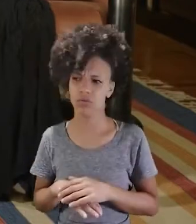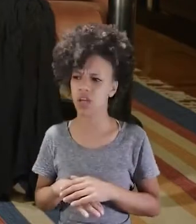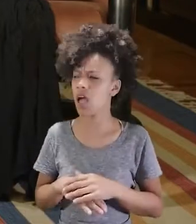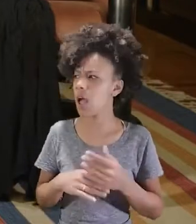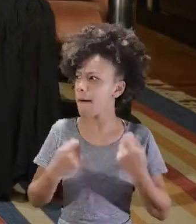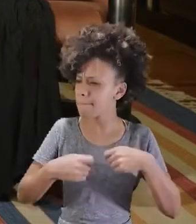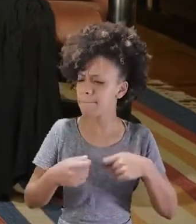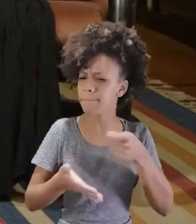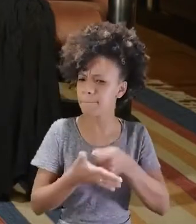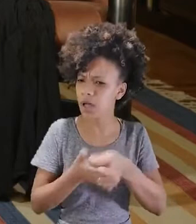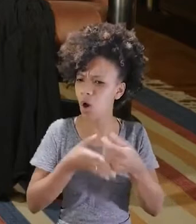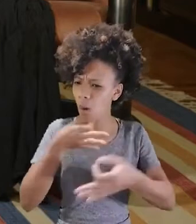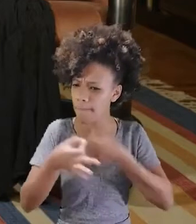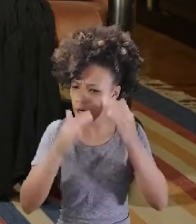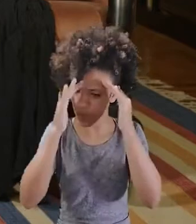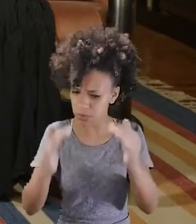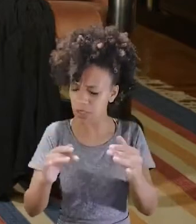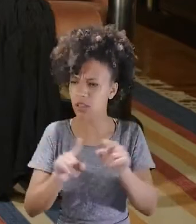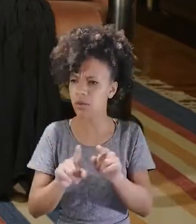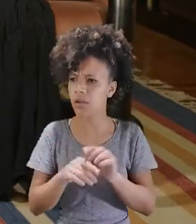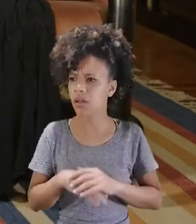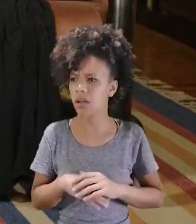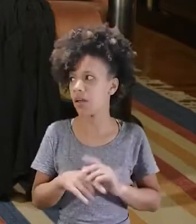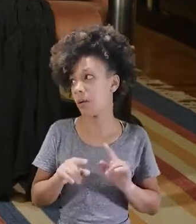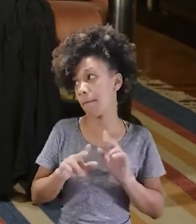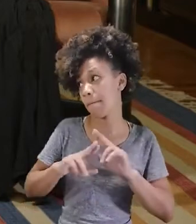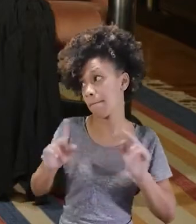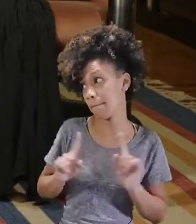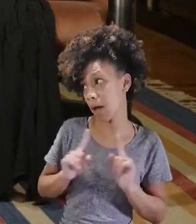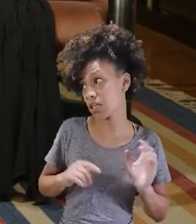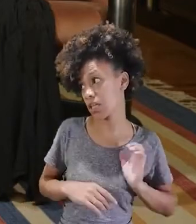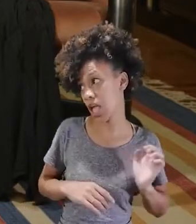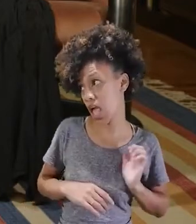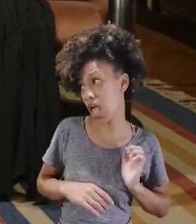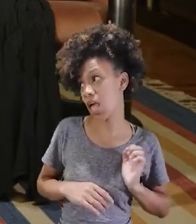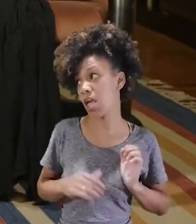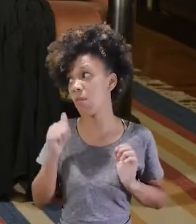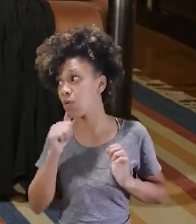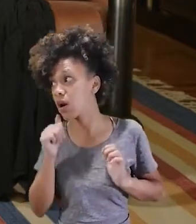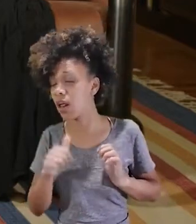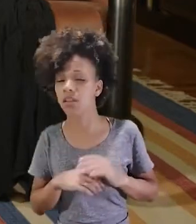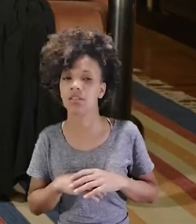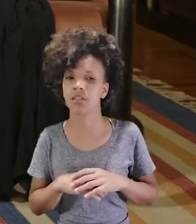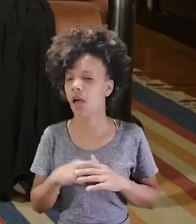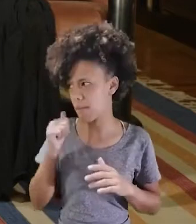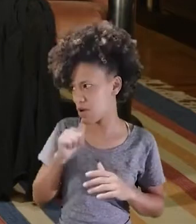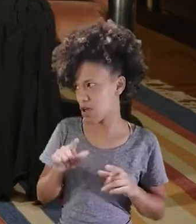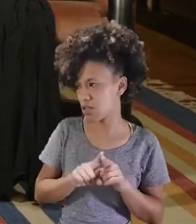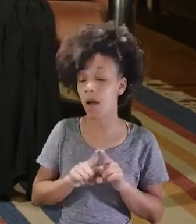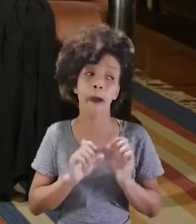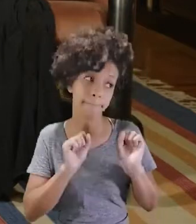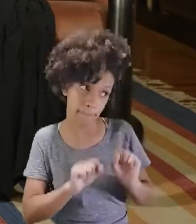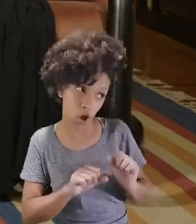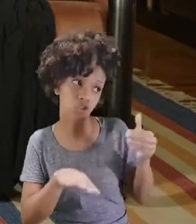poder expressar sua opinião tem o dever de respeito a opinião de todos não se folguei para você me falou e mulher e mulher aí não é melhor tem uma